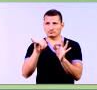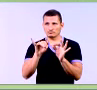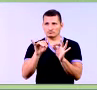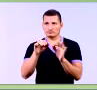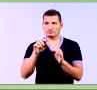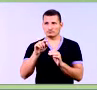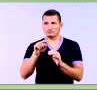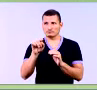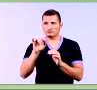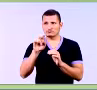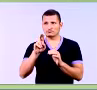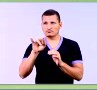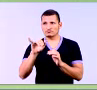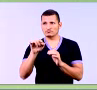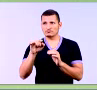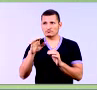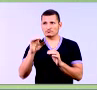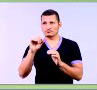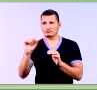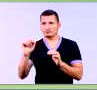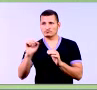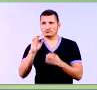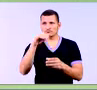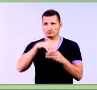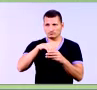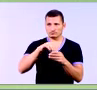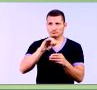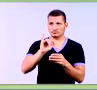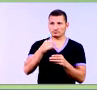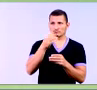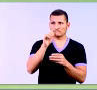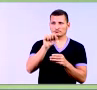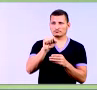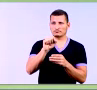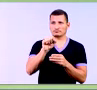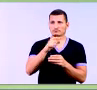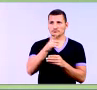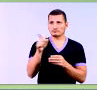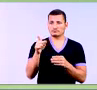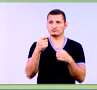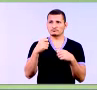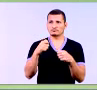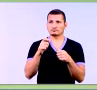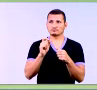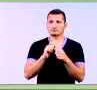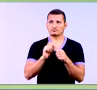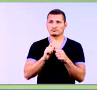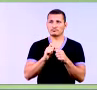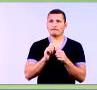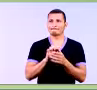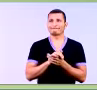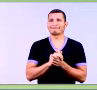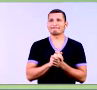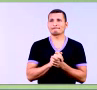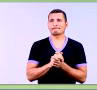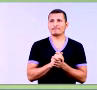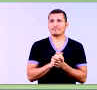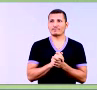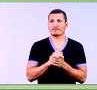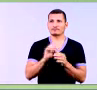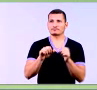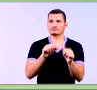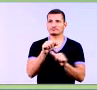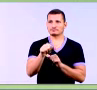y.css estiver dentro do diretório JS, vocês teriam que fazer a seguinte operação: